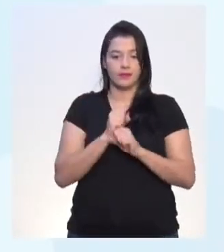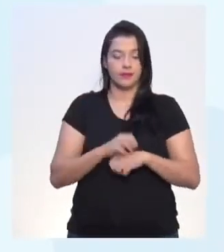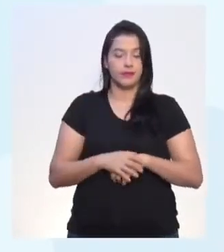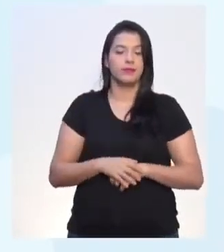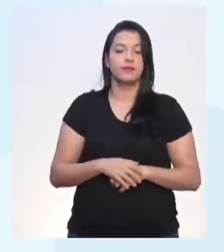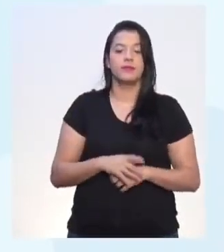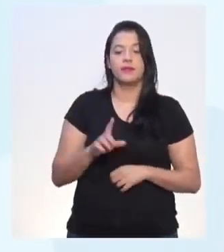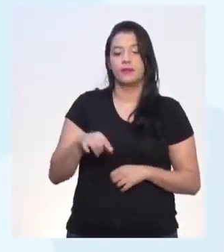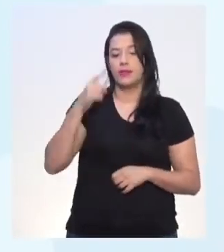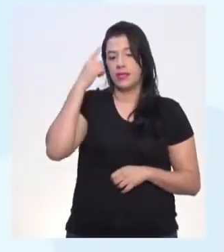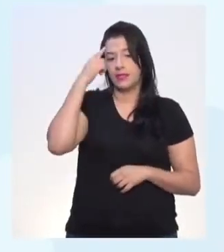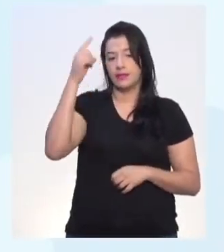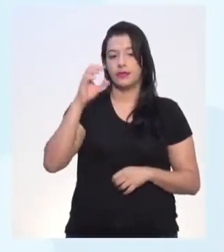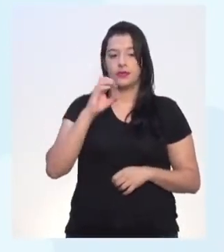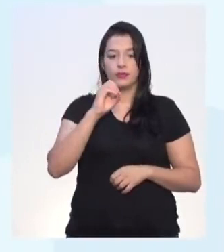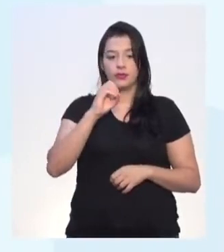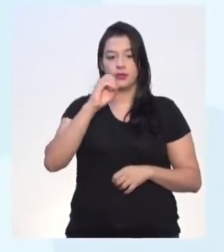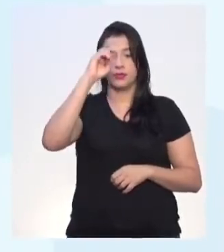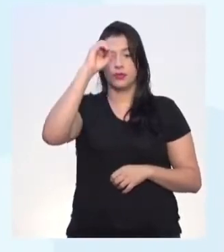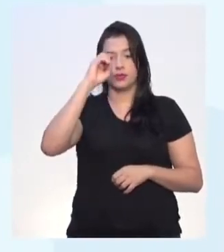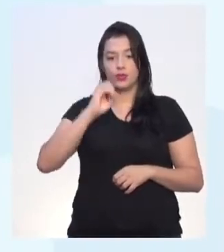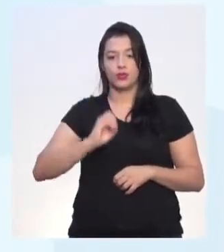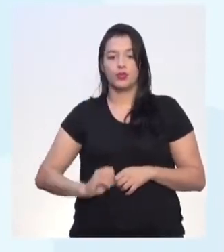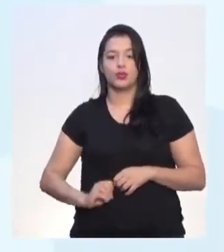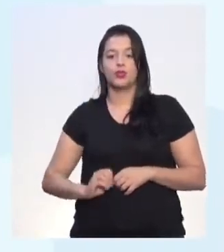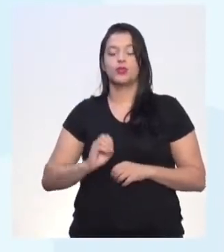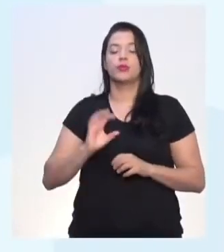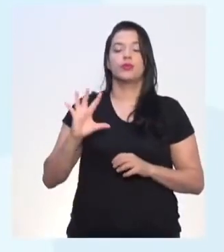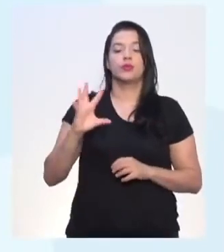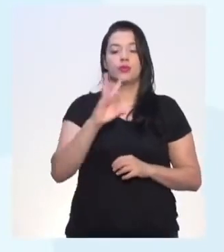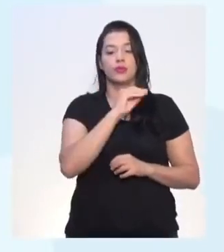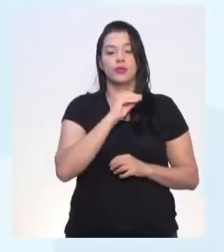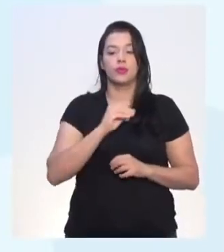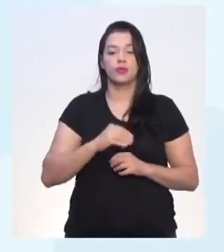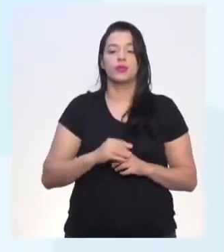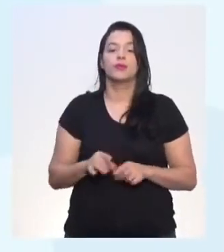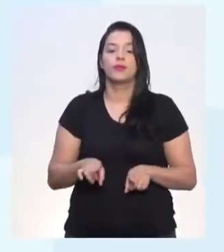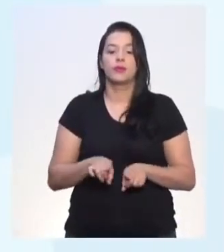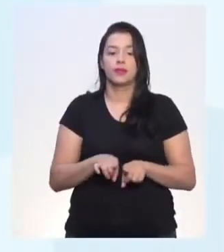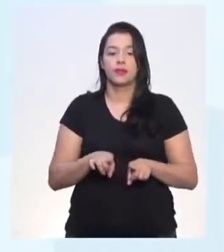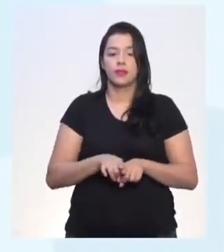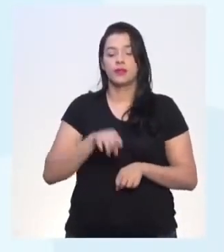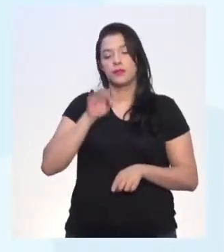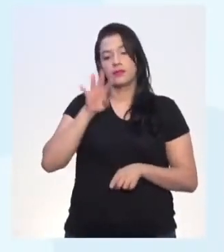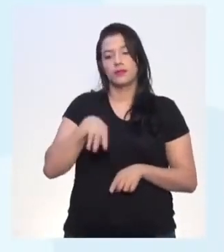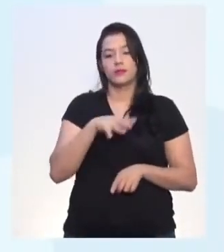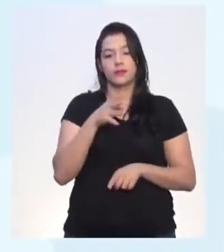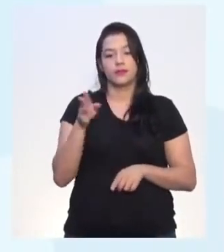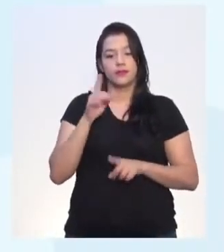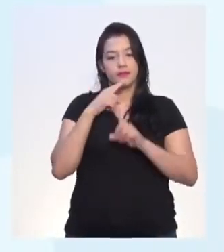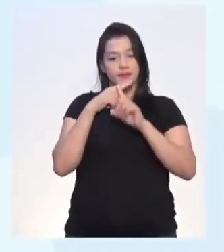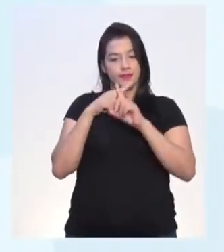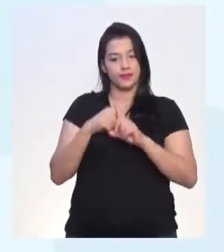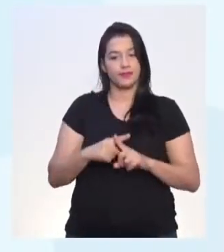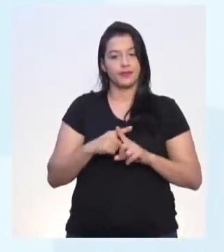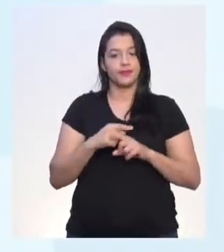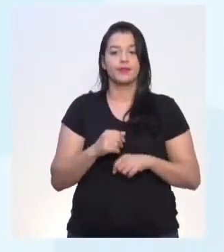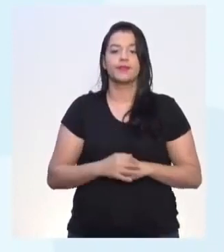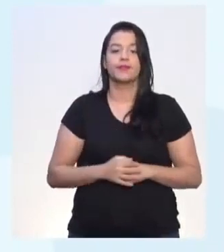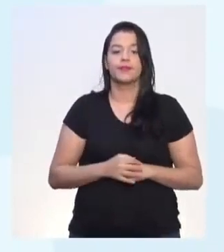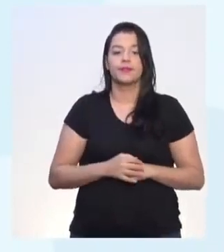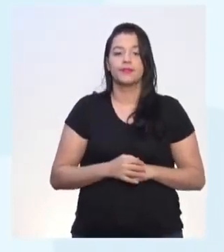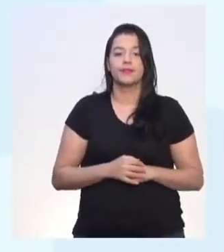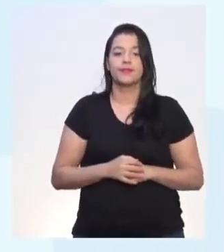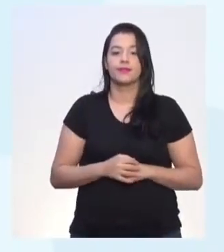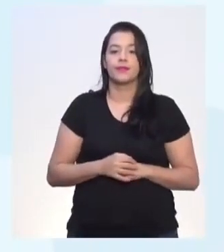que o 0 aparece em todos os múltiplos, tá? Ele está na tabuada de todo mundo, ele é o primeirinho, tá bom?